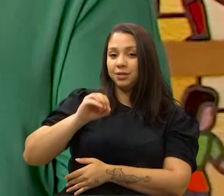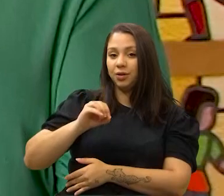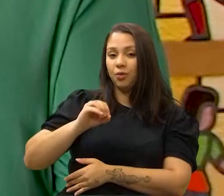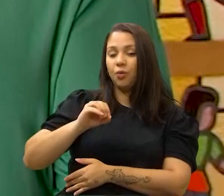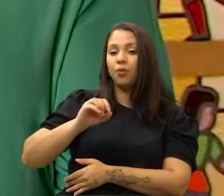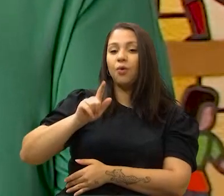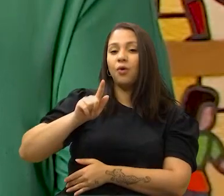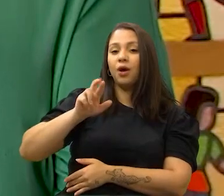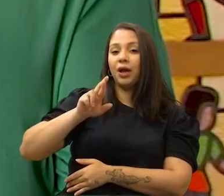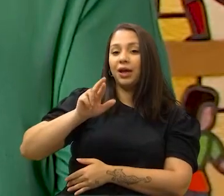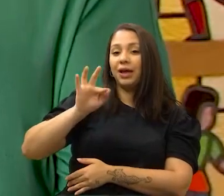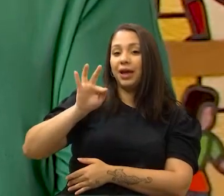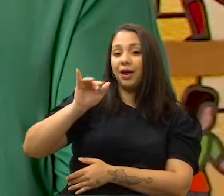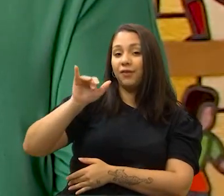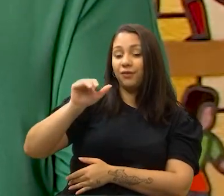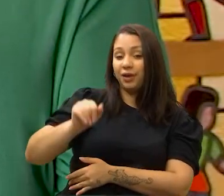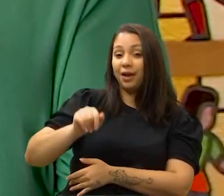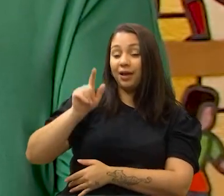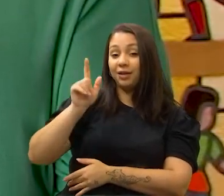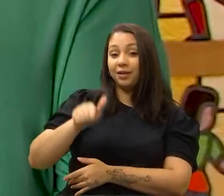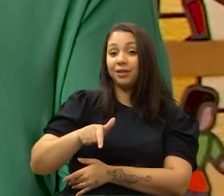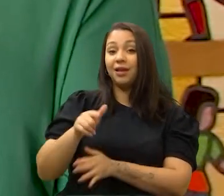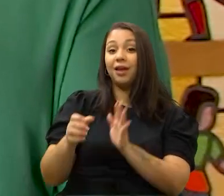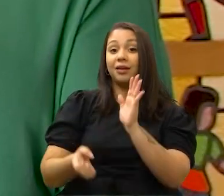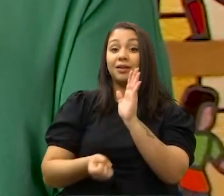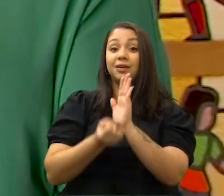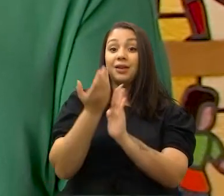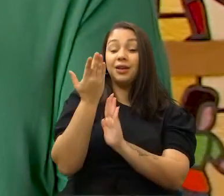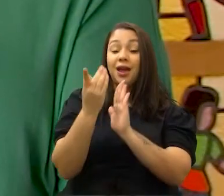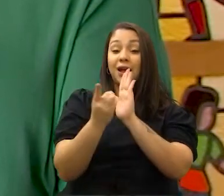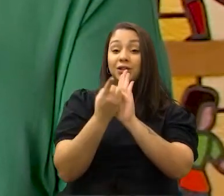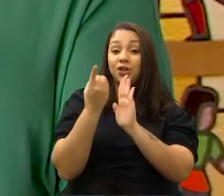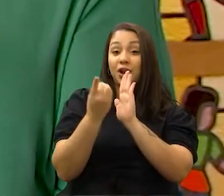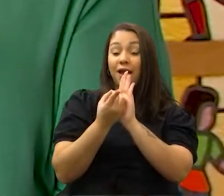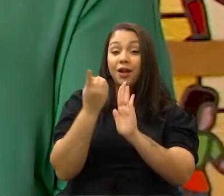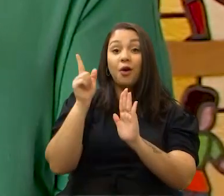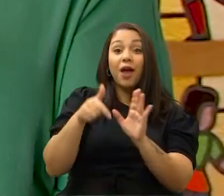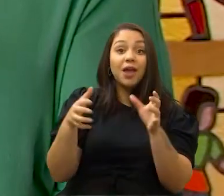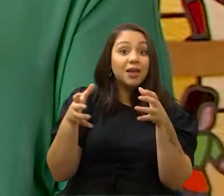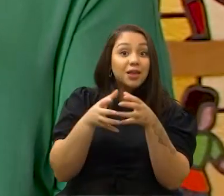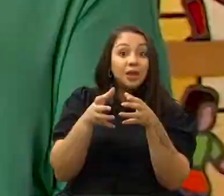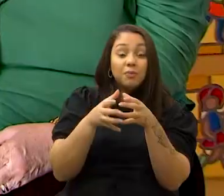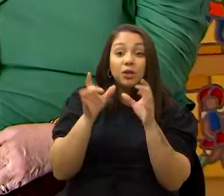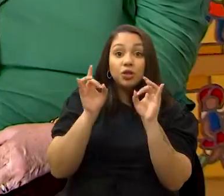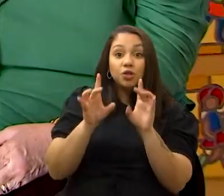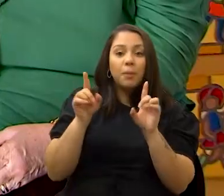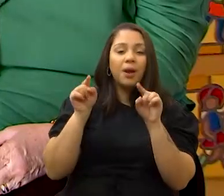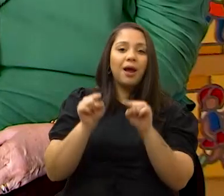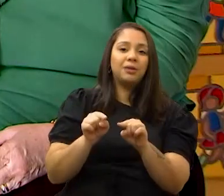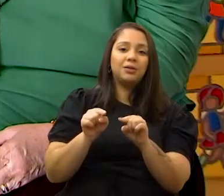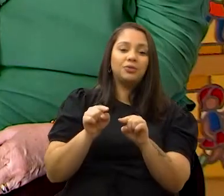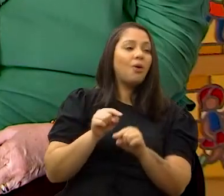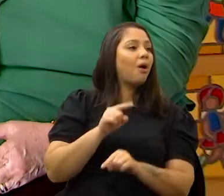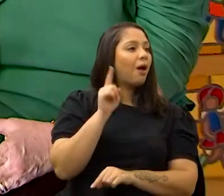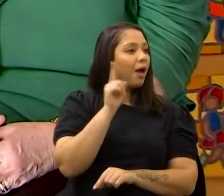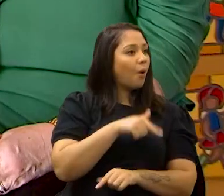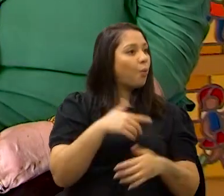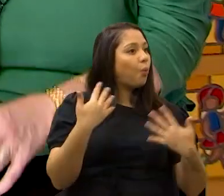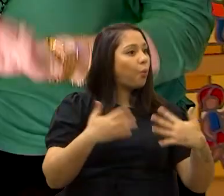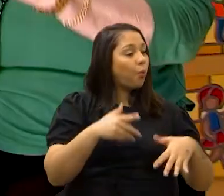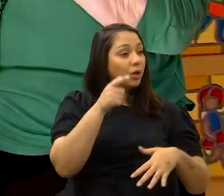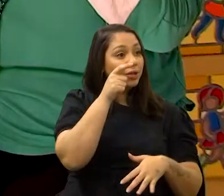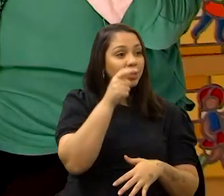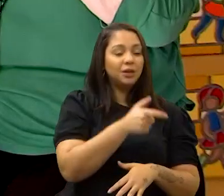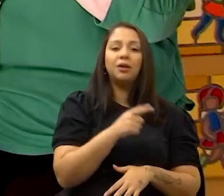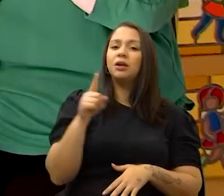lexicografia, que é a montagem de dicionários. São equipes só para isso. Olha, né? Só, olha